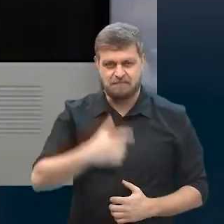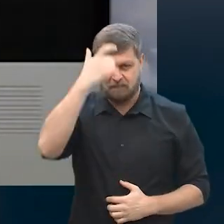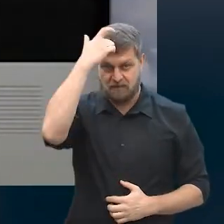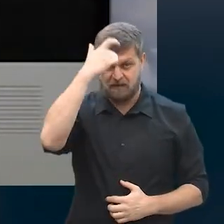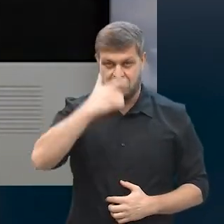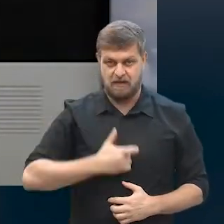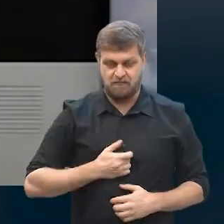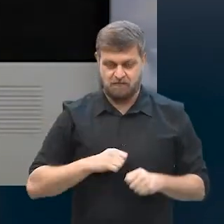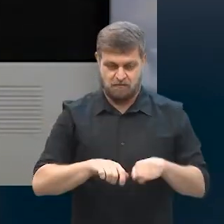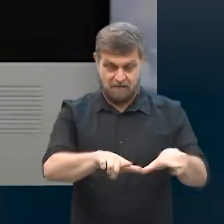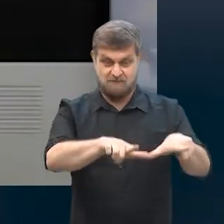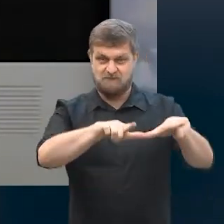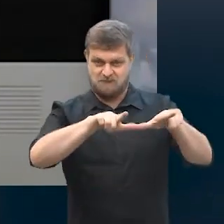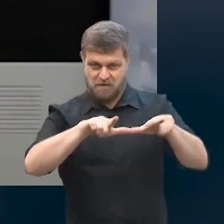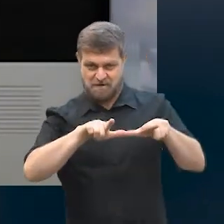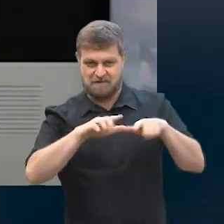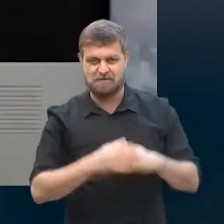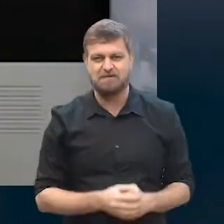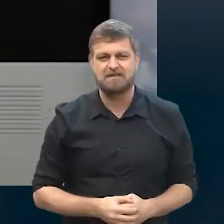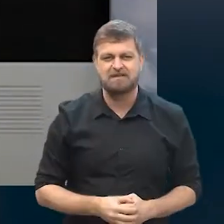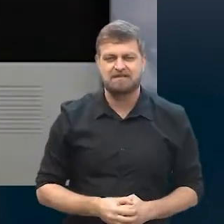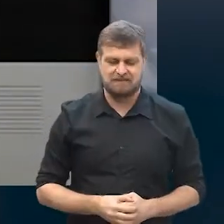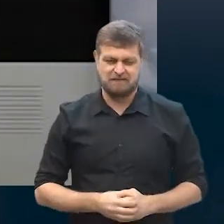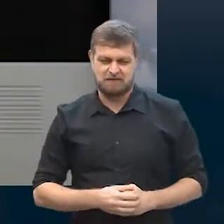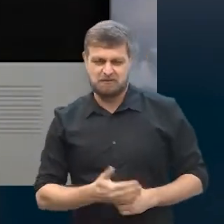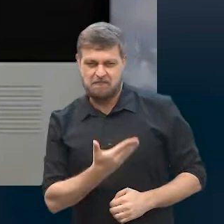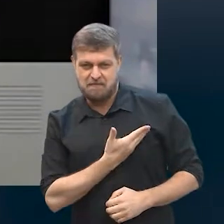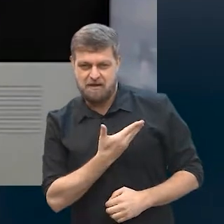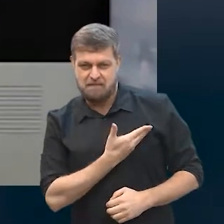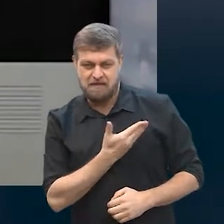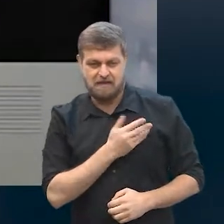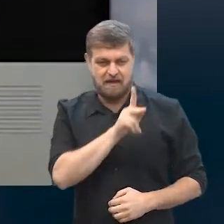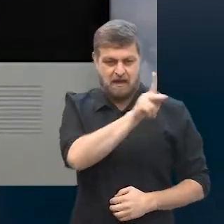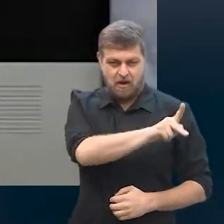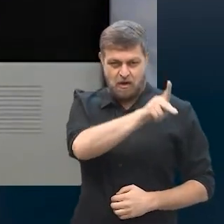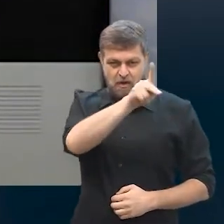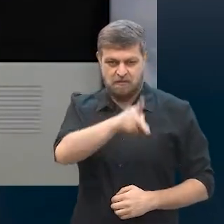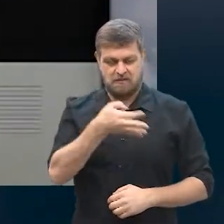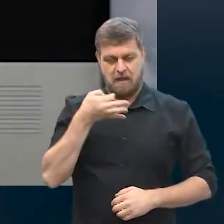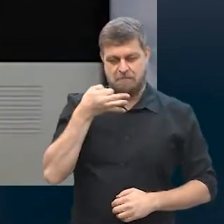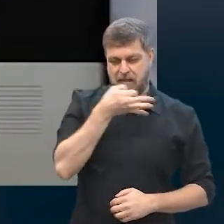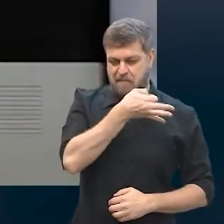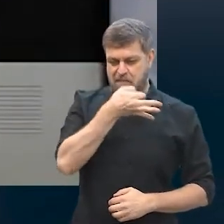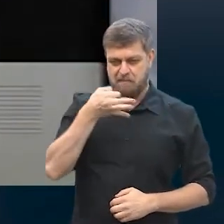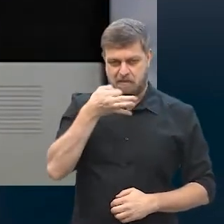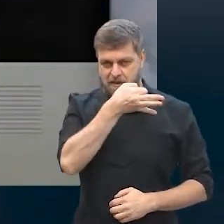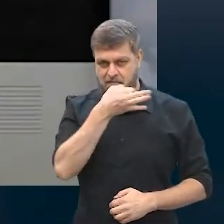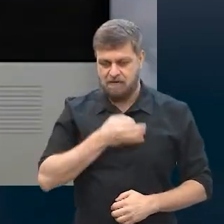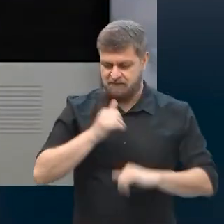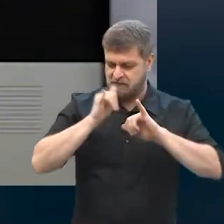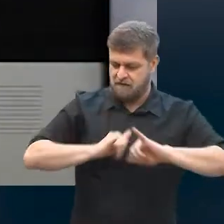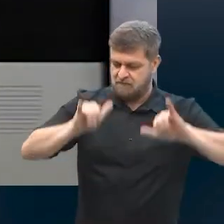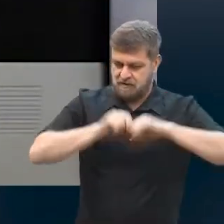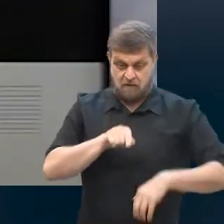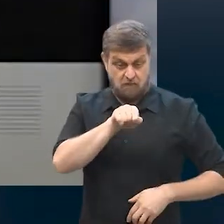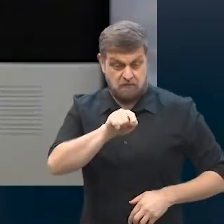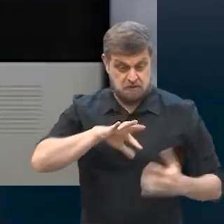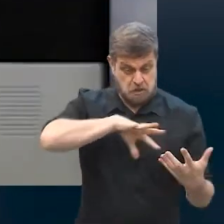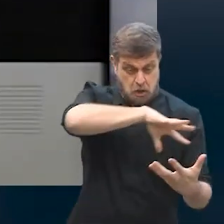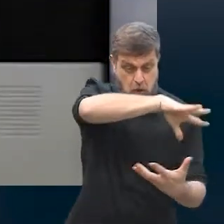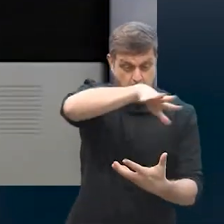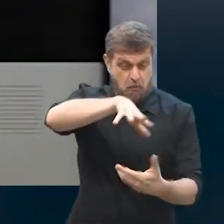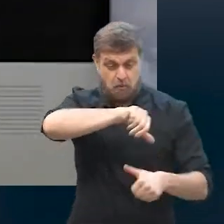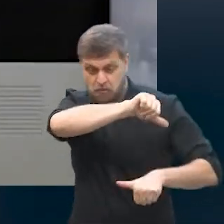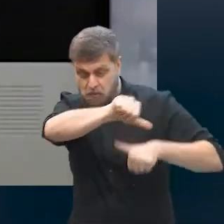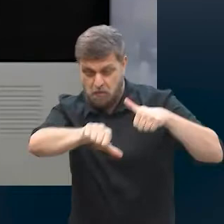numa formatura de uma conhecida e os professores paraninfos todos falavam, olha, vocês têm que mudar o mundo,